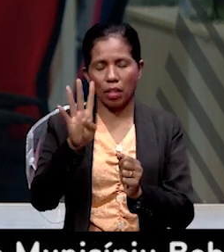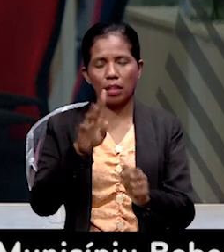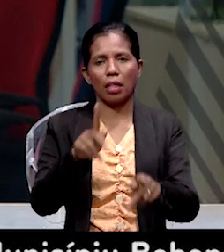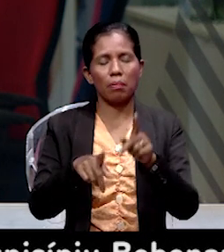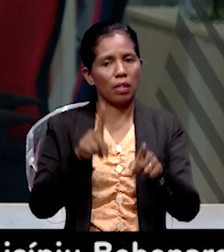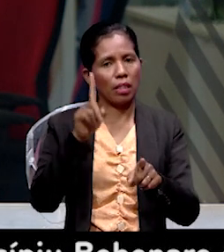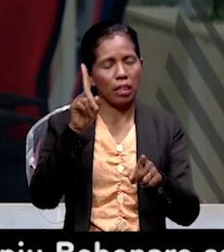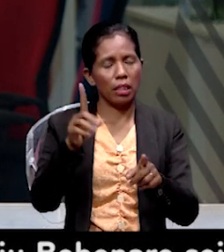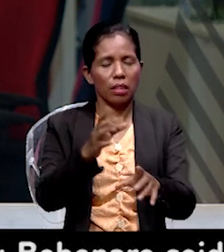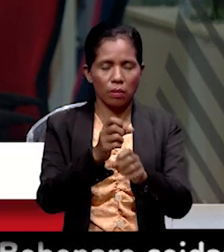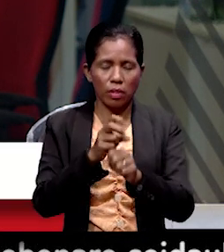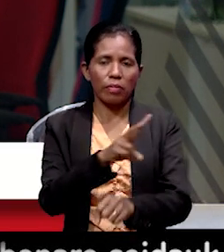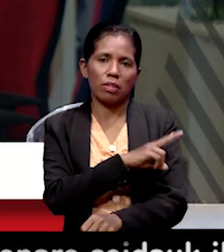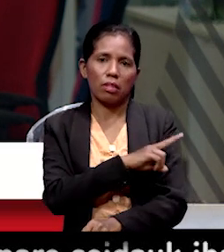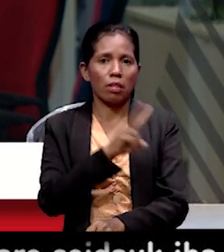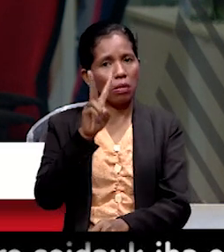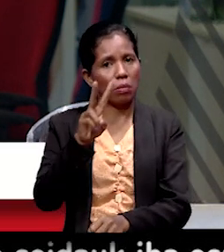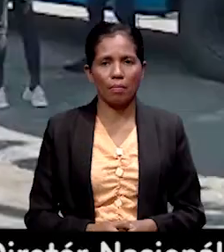na vasina doze kompletu.